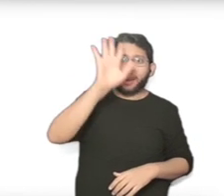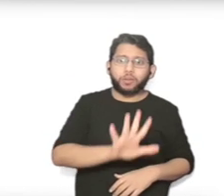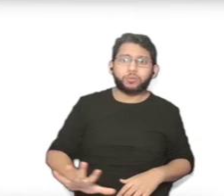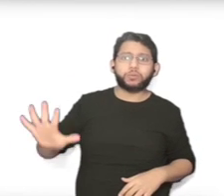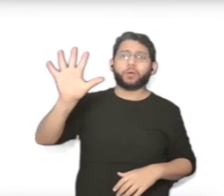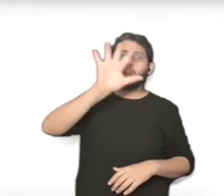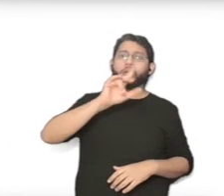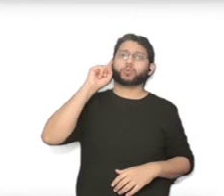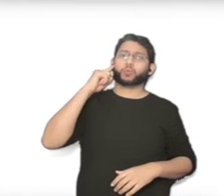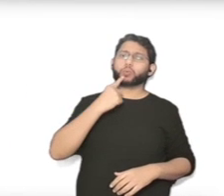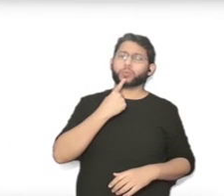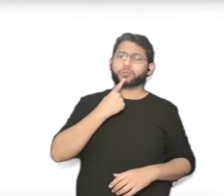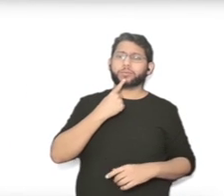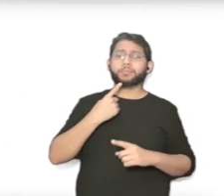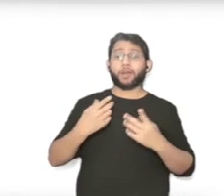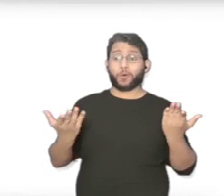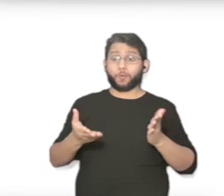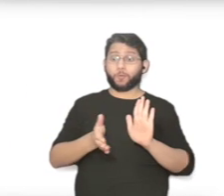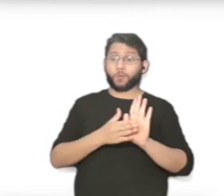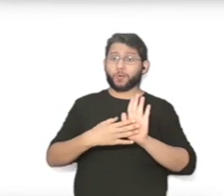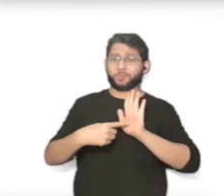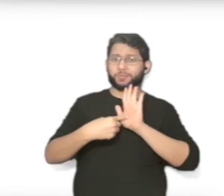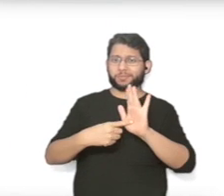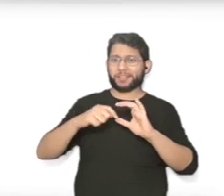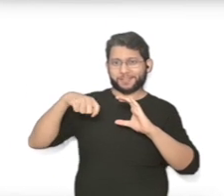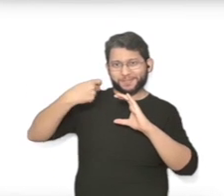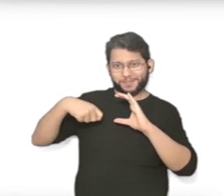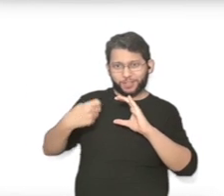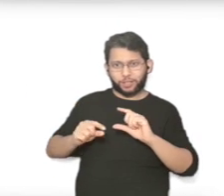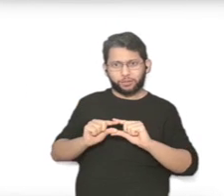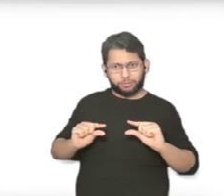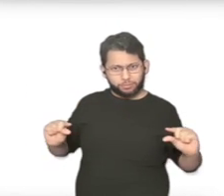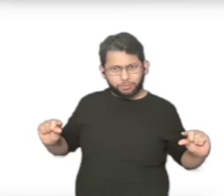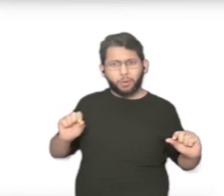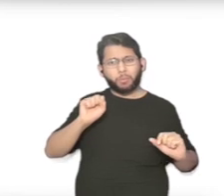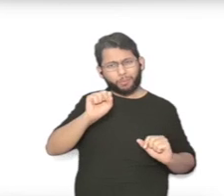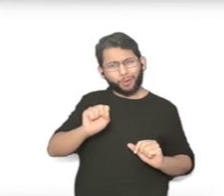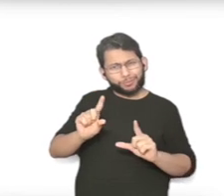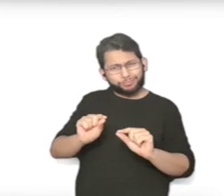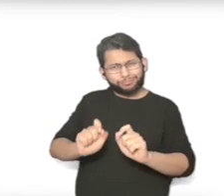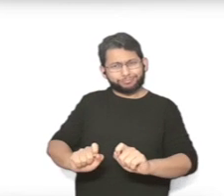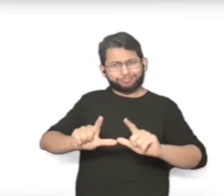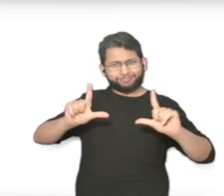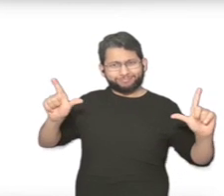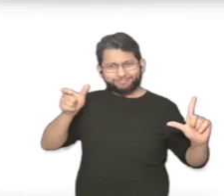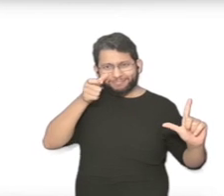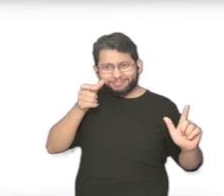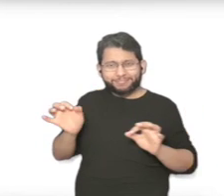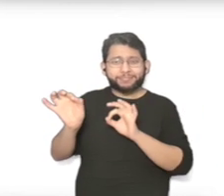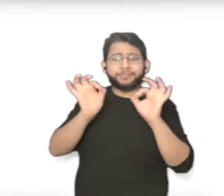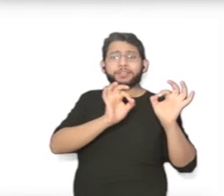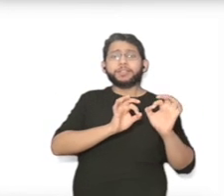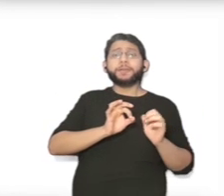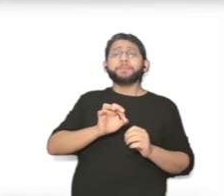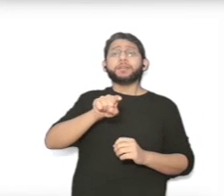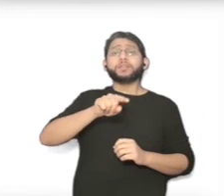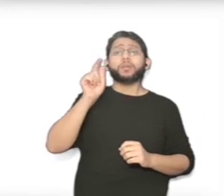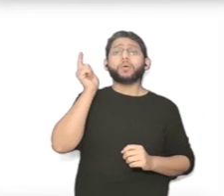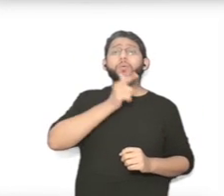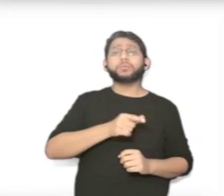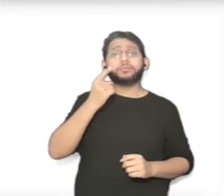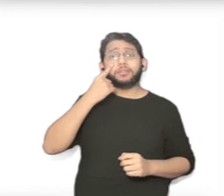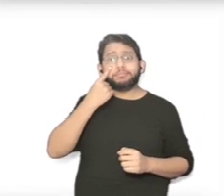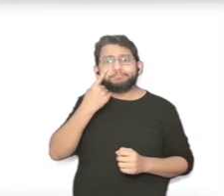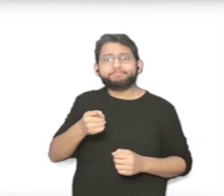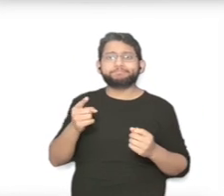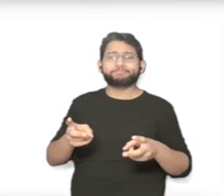dia é visto, então, por meio desse vídeo aqui que eu vou deixar para vocês assistirem, vou deixar o card também na descrição,